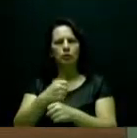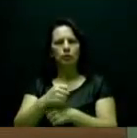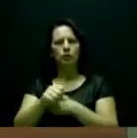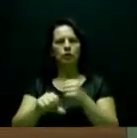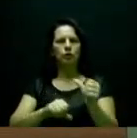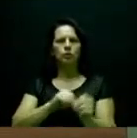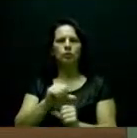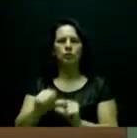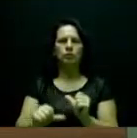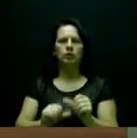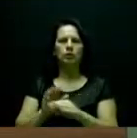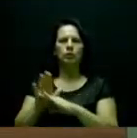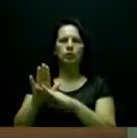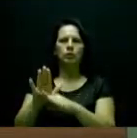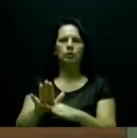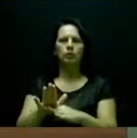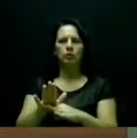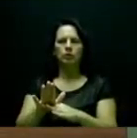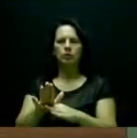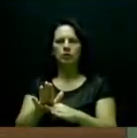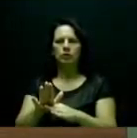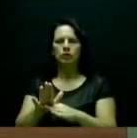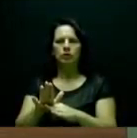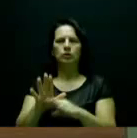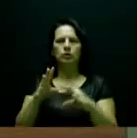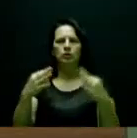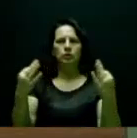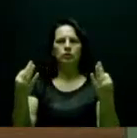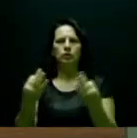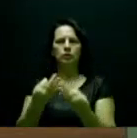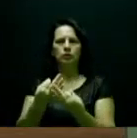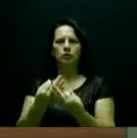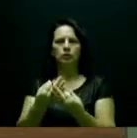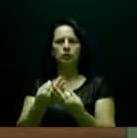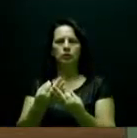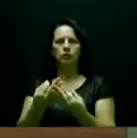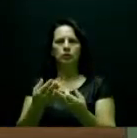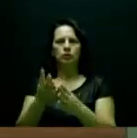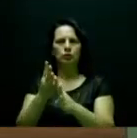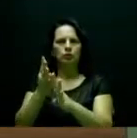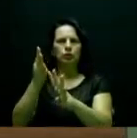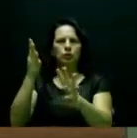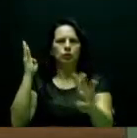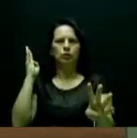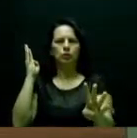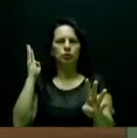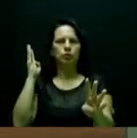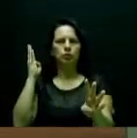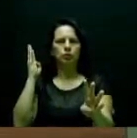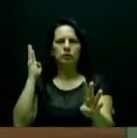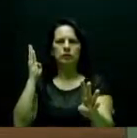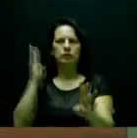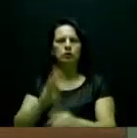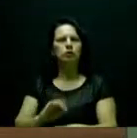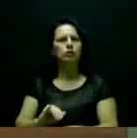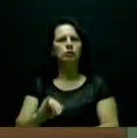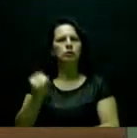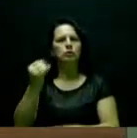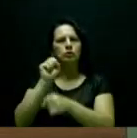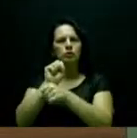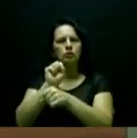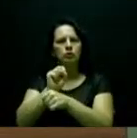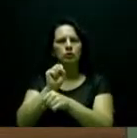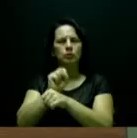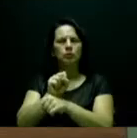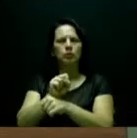este mísero auxílio, e as famílias vão ficar na fila, na lista, na oportunidade,